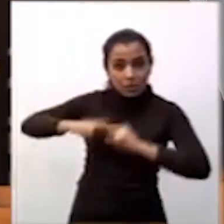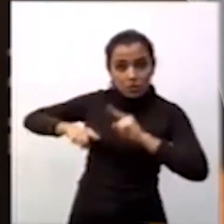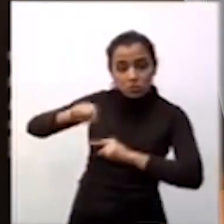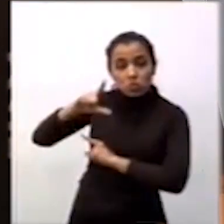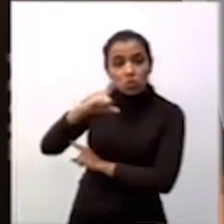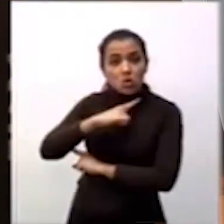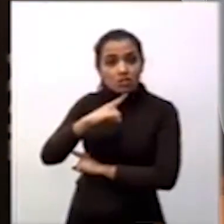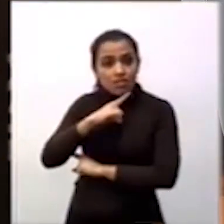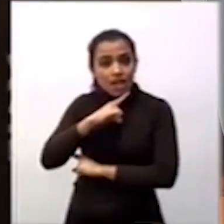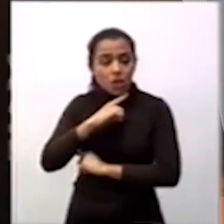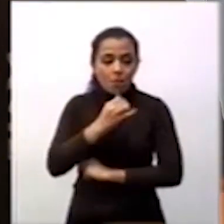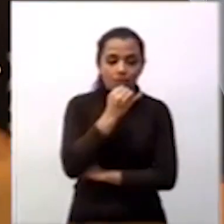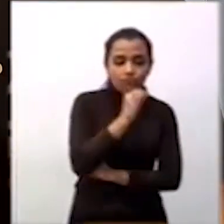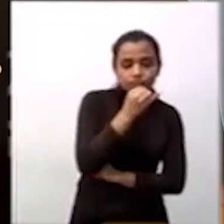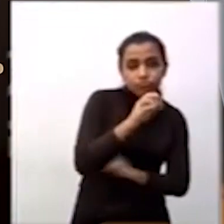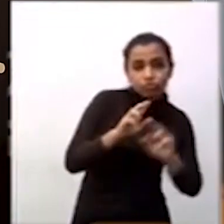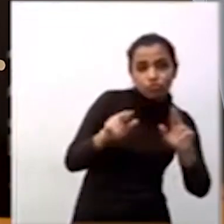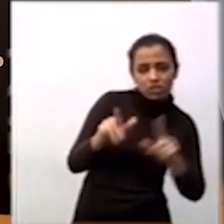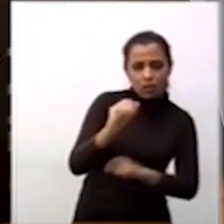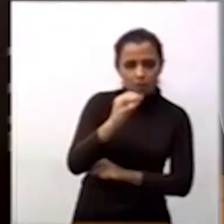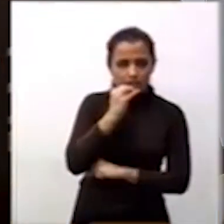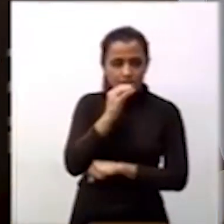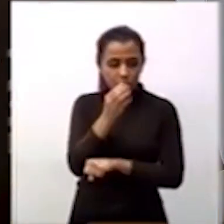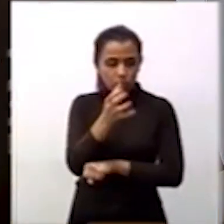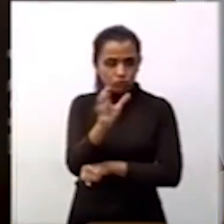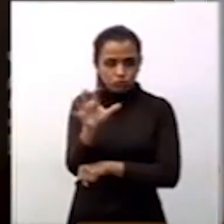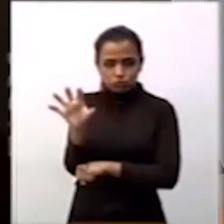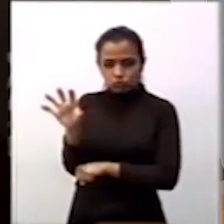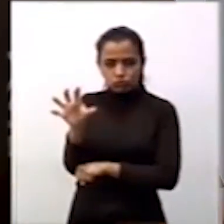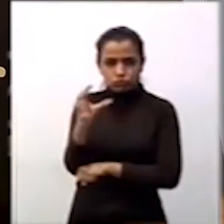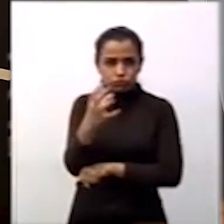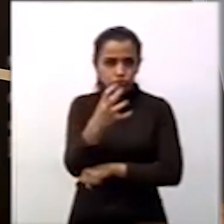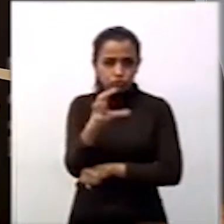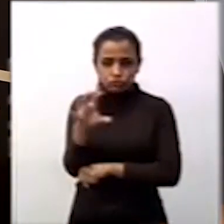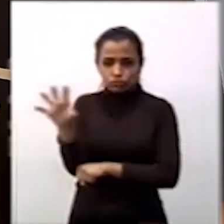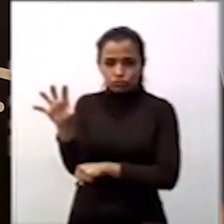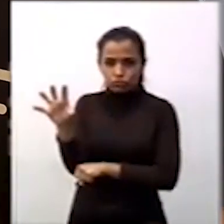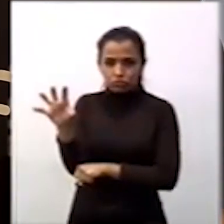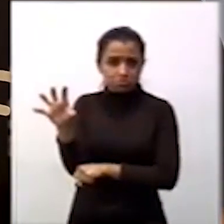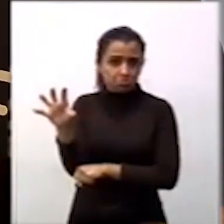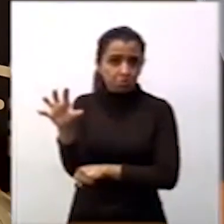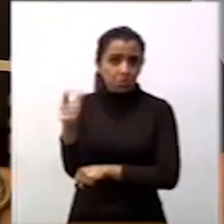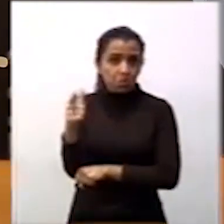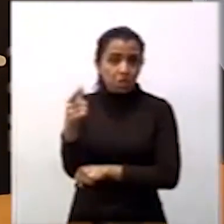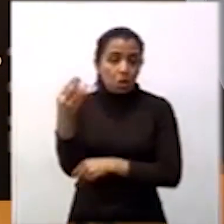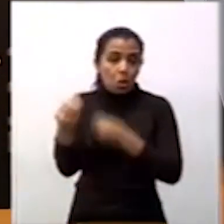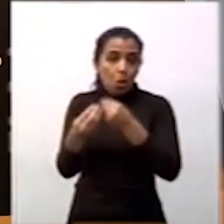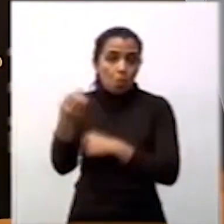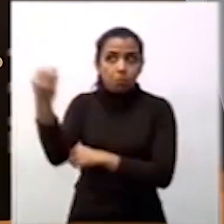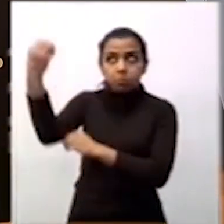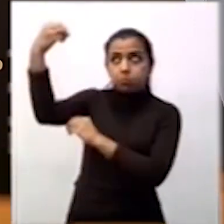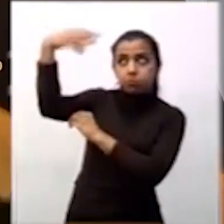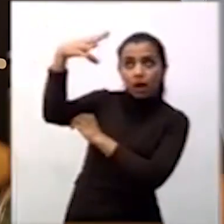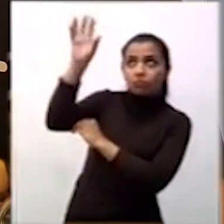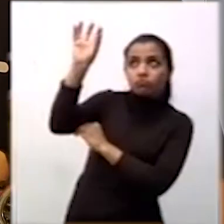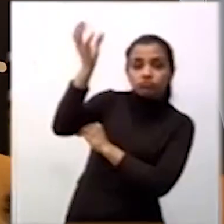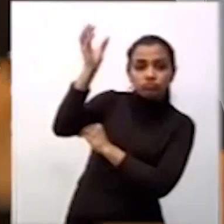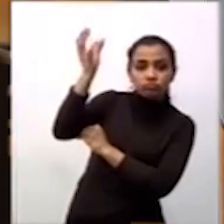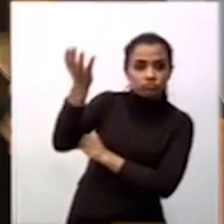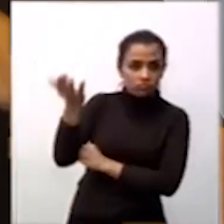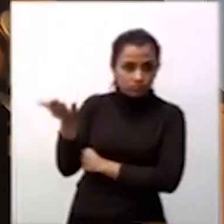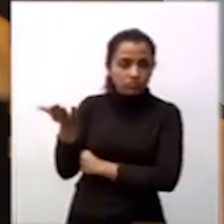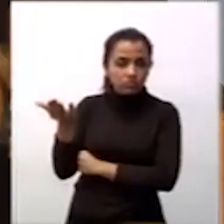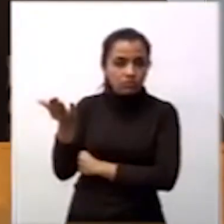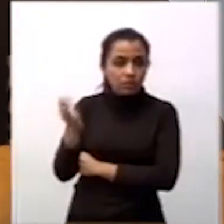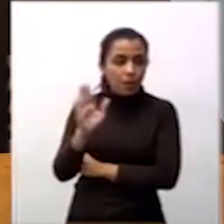O ventilador, por exemplo. O ventilador não me fornece luz, não é para fornecer barulho, sempre tem, mas vamos descartar isso. O principal é que